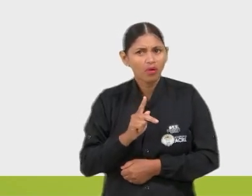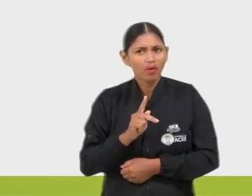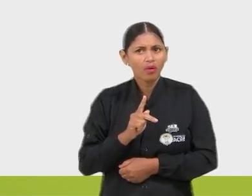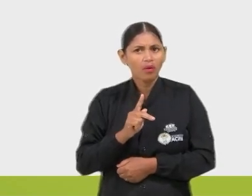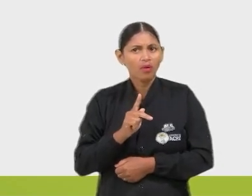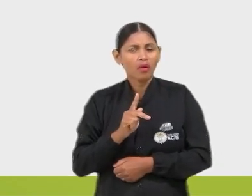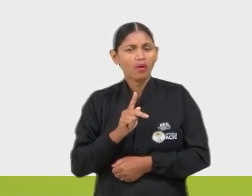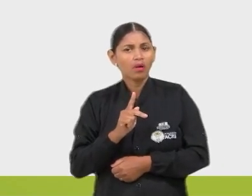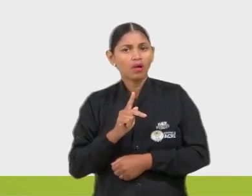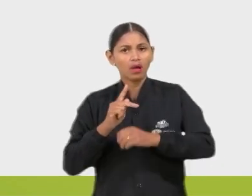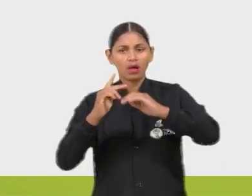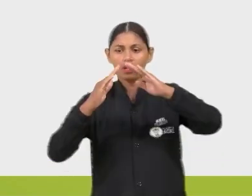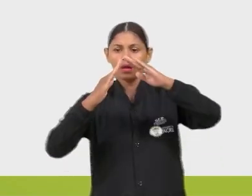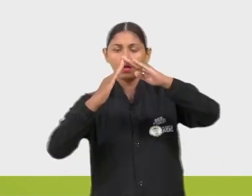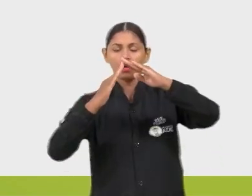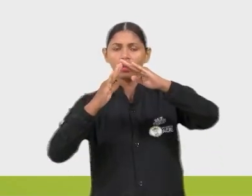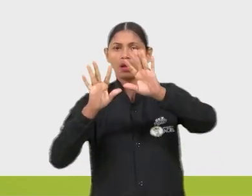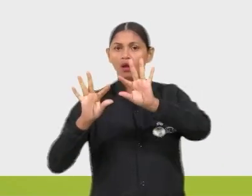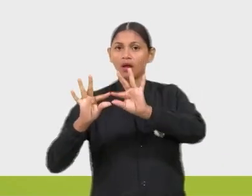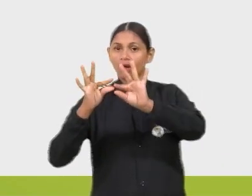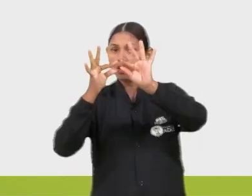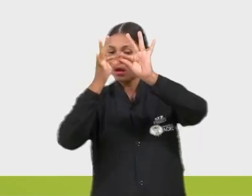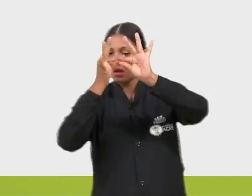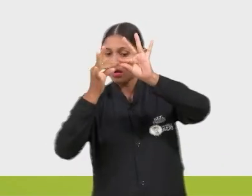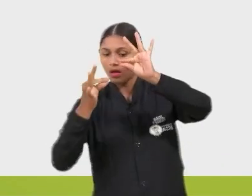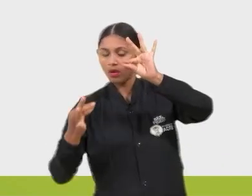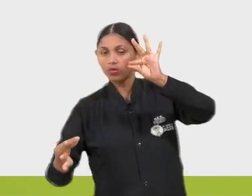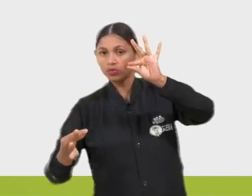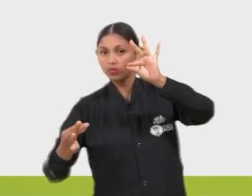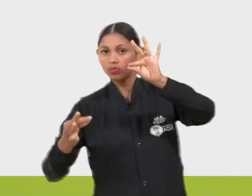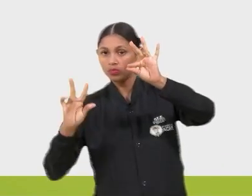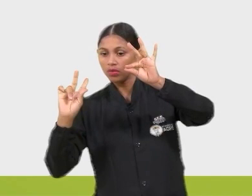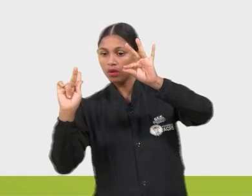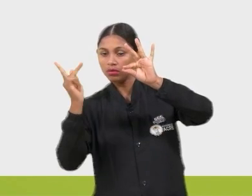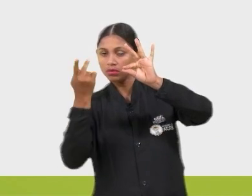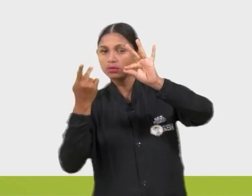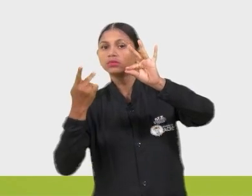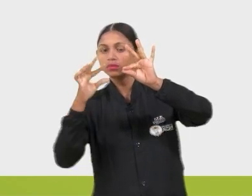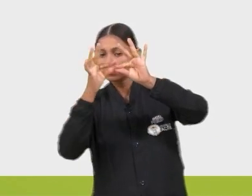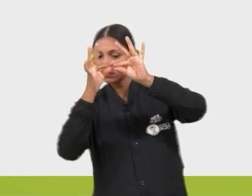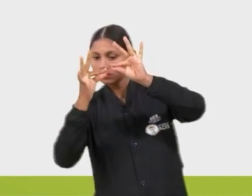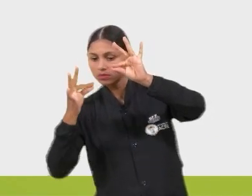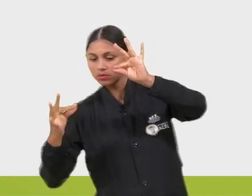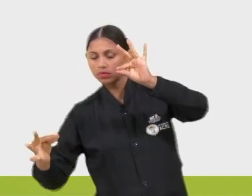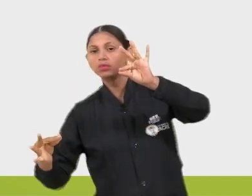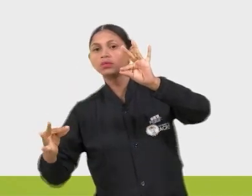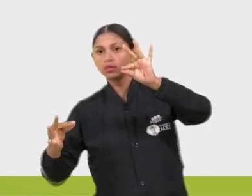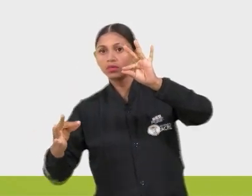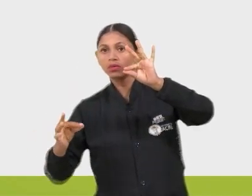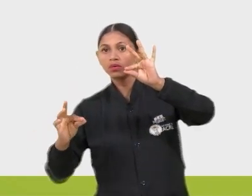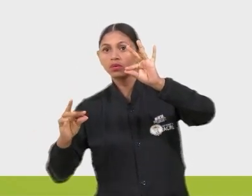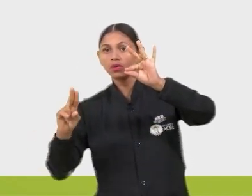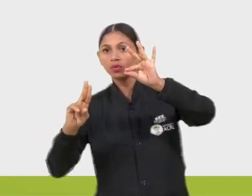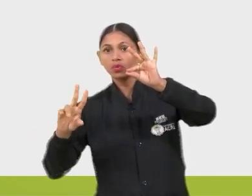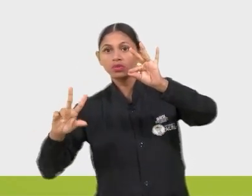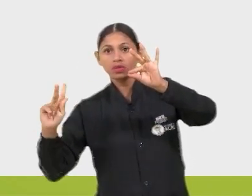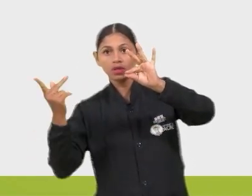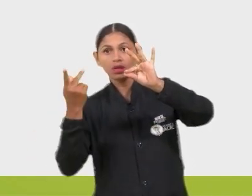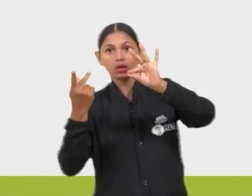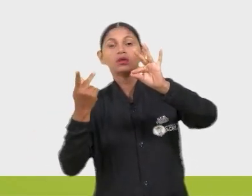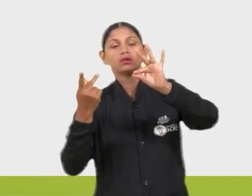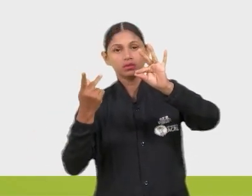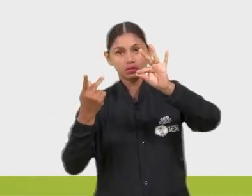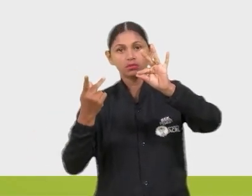chamada de apótema, tá bom? A altura para calcular, para desenvolver a ideia de área, você usa a apótema. A altura para você